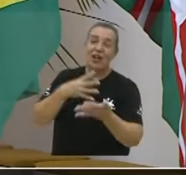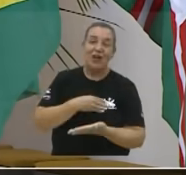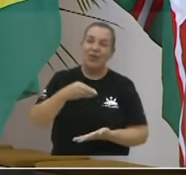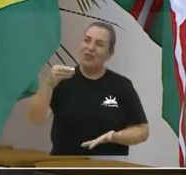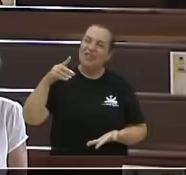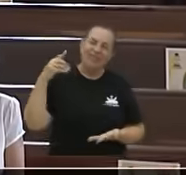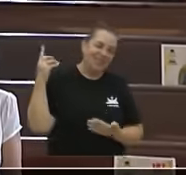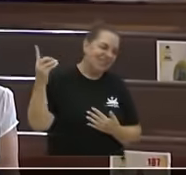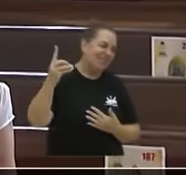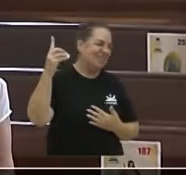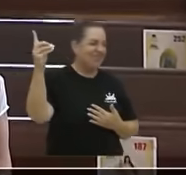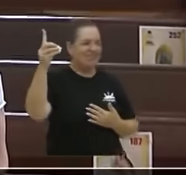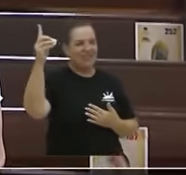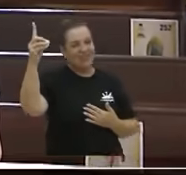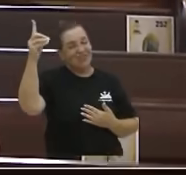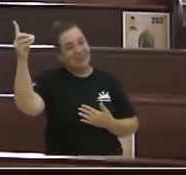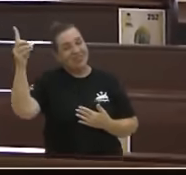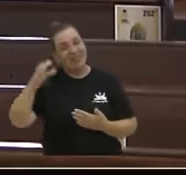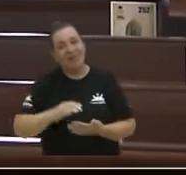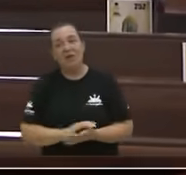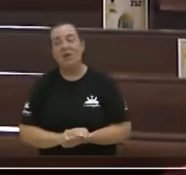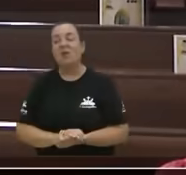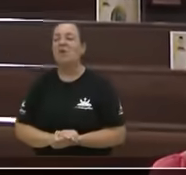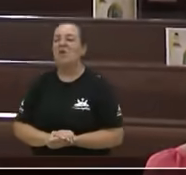Hosana ao Filho de Davi,